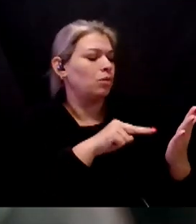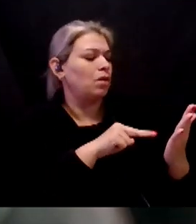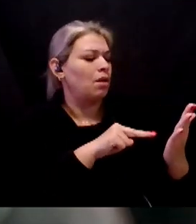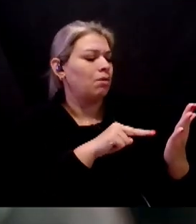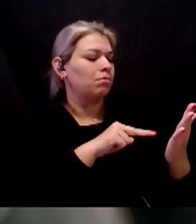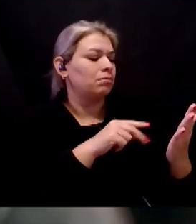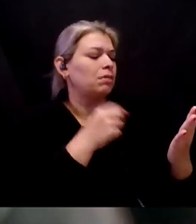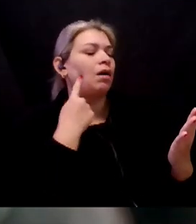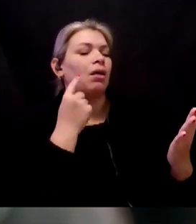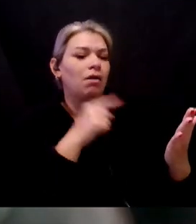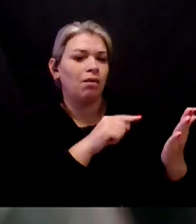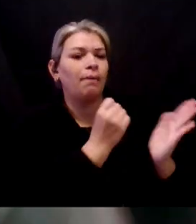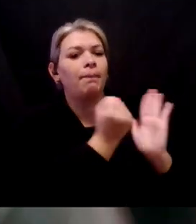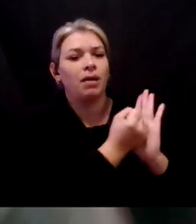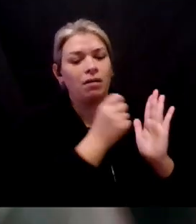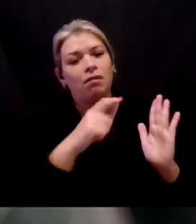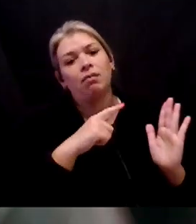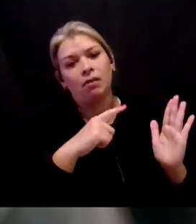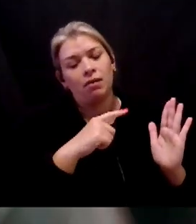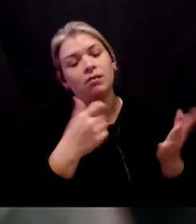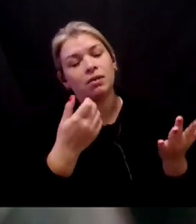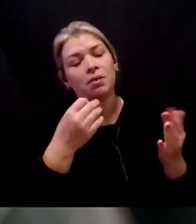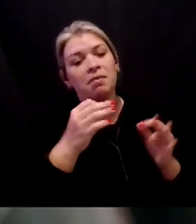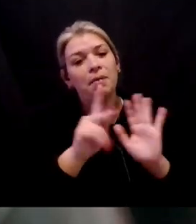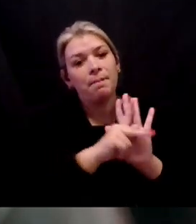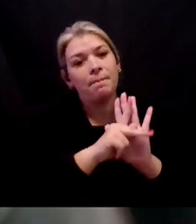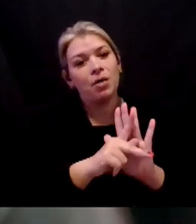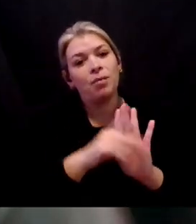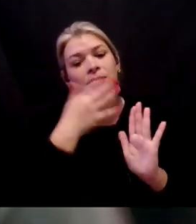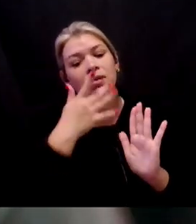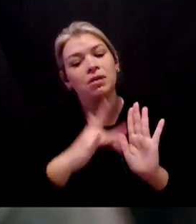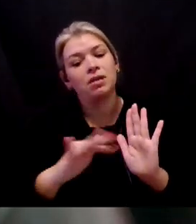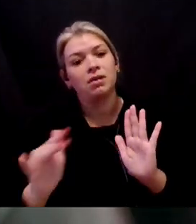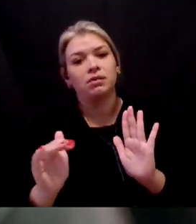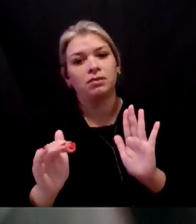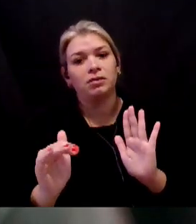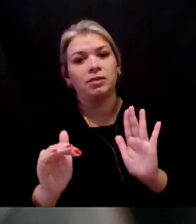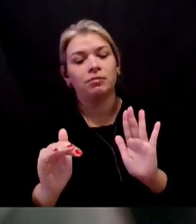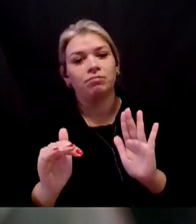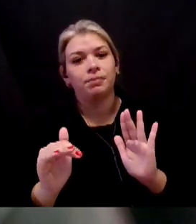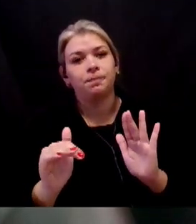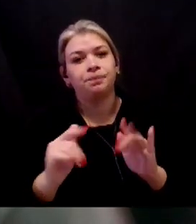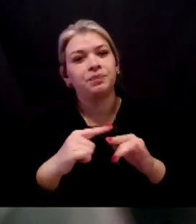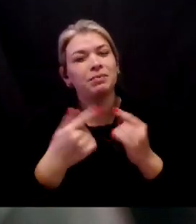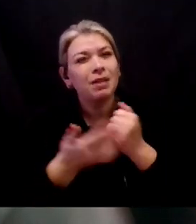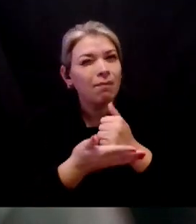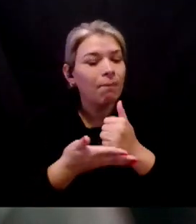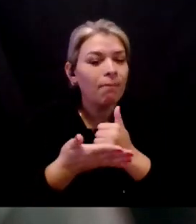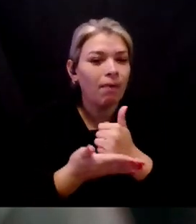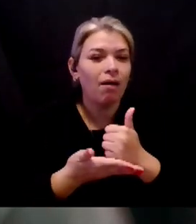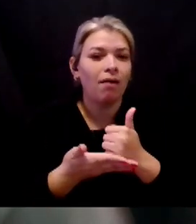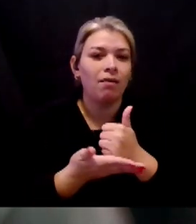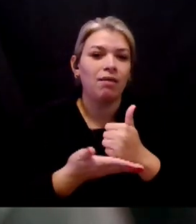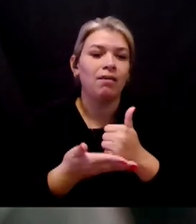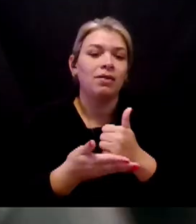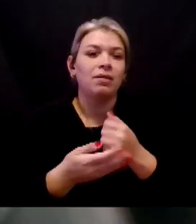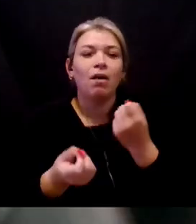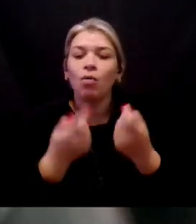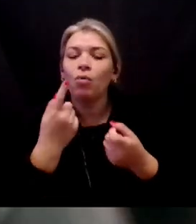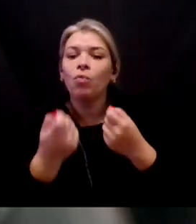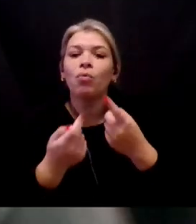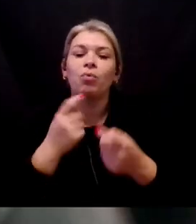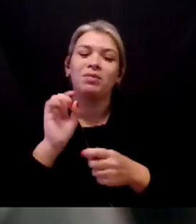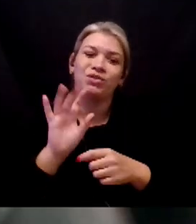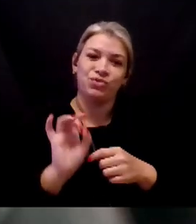sim vai ser apropriado. Mas não são maquiagens base, são coisas mais básicas para acabar que atende,